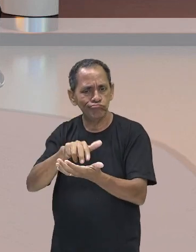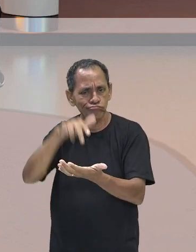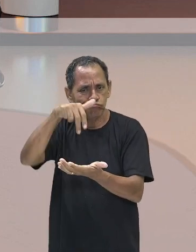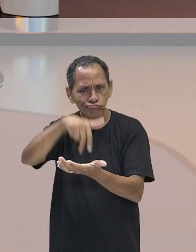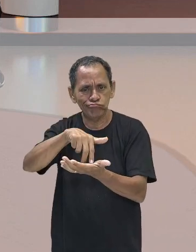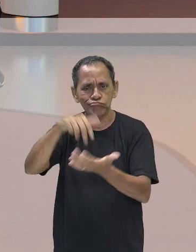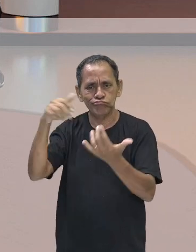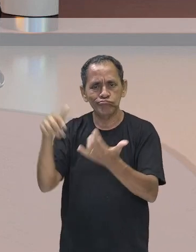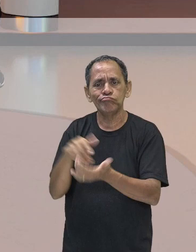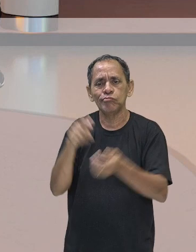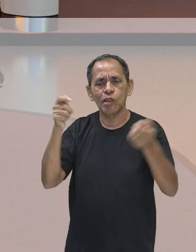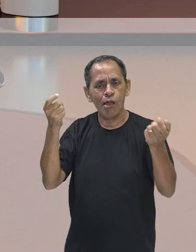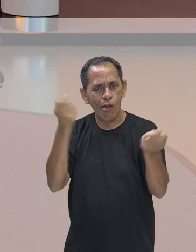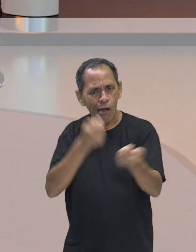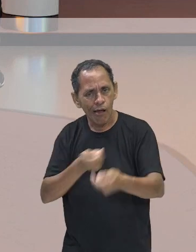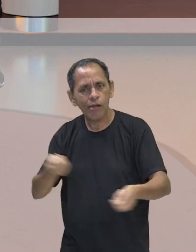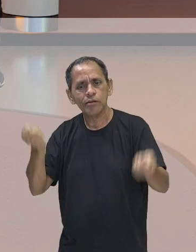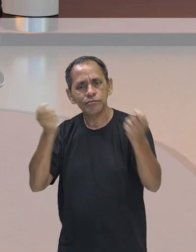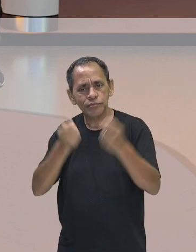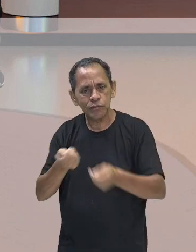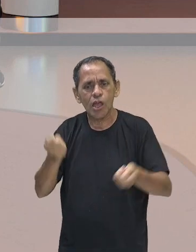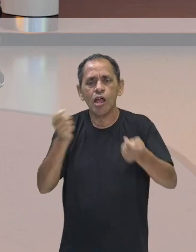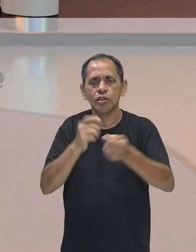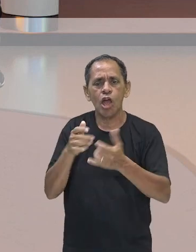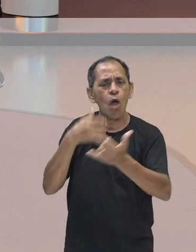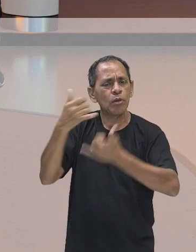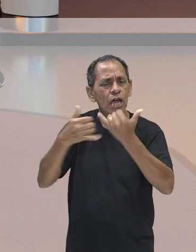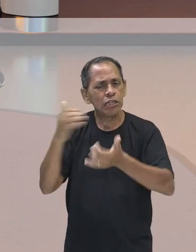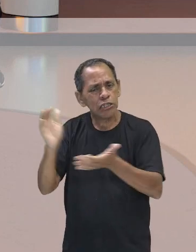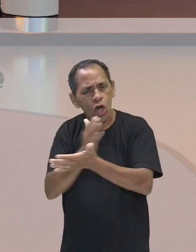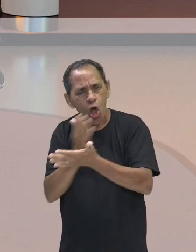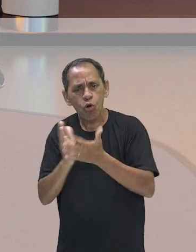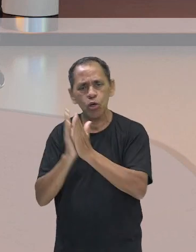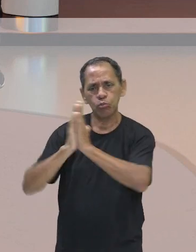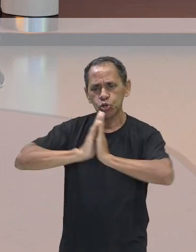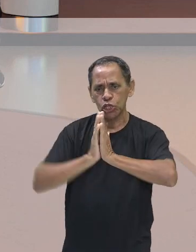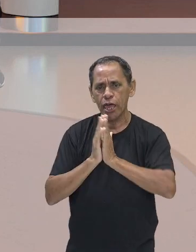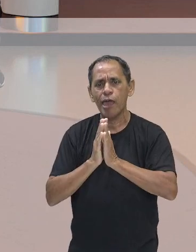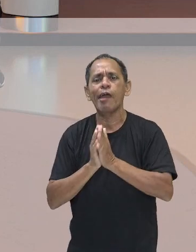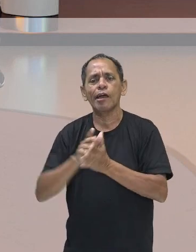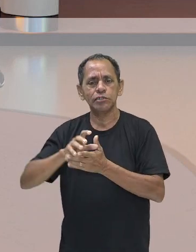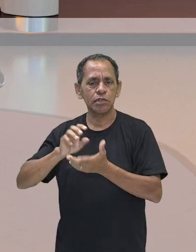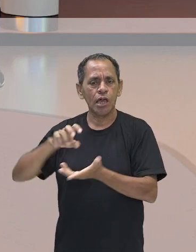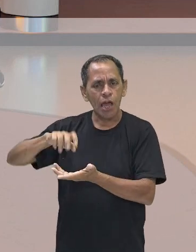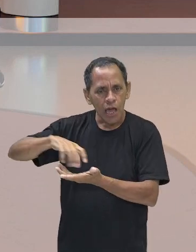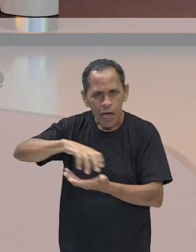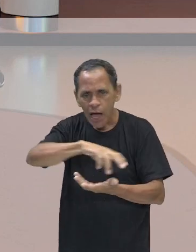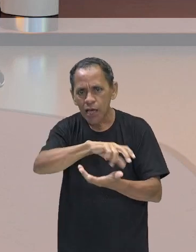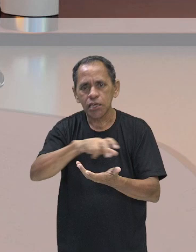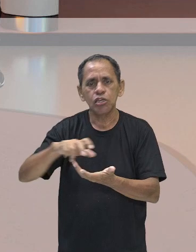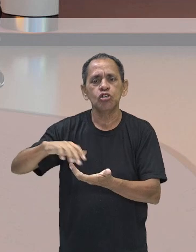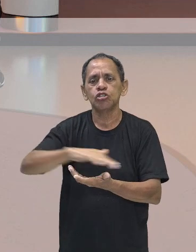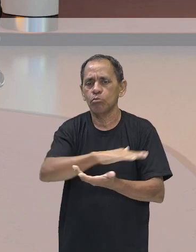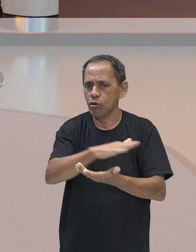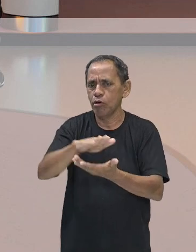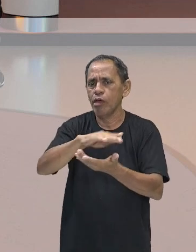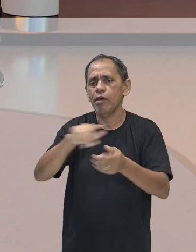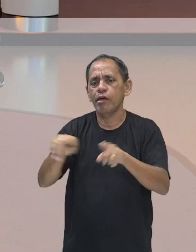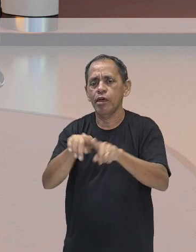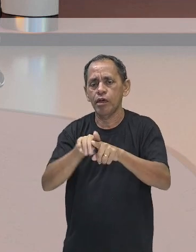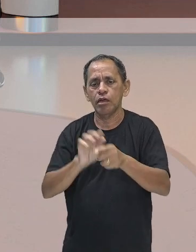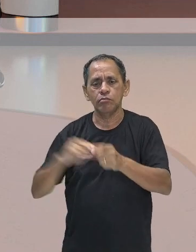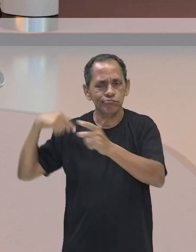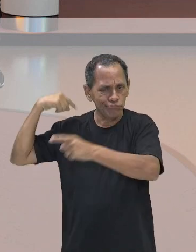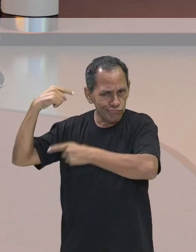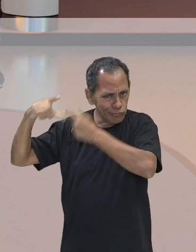a gente vê que essas brincadeiras, elas permanecem ao longo das gerações, passam de uma geração para